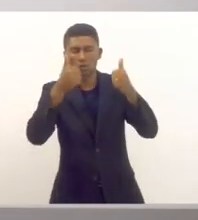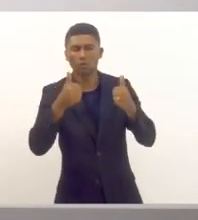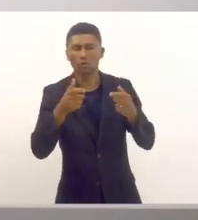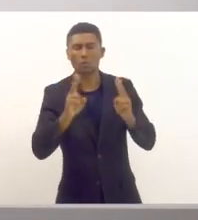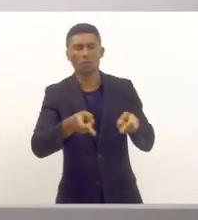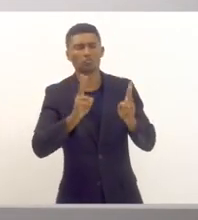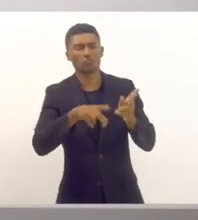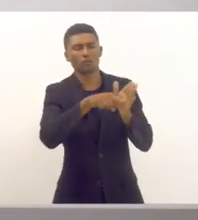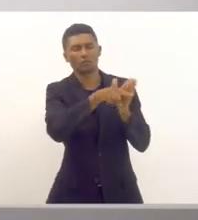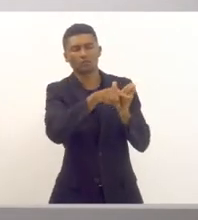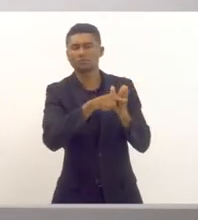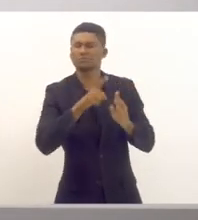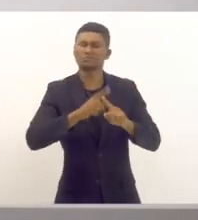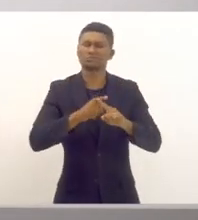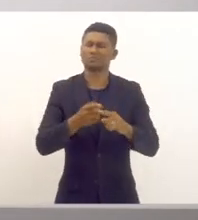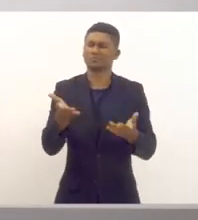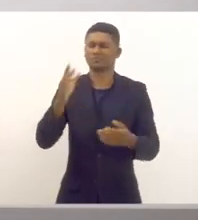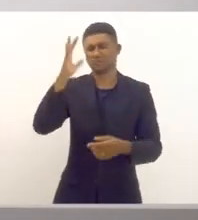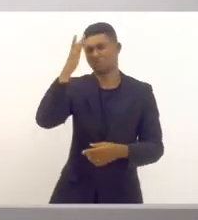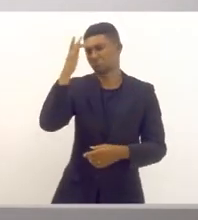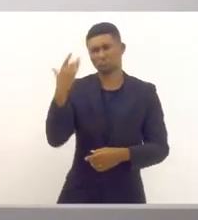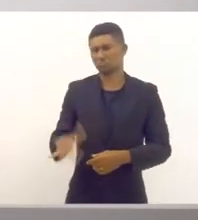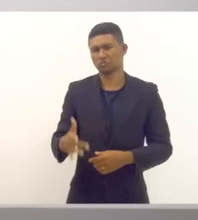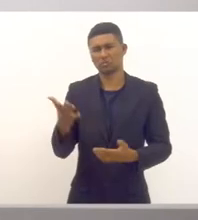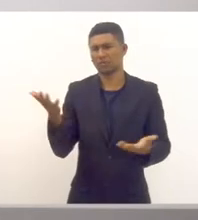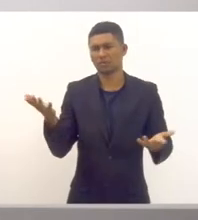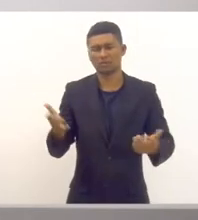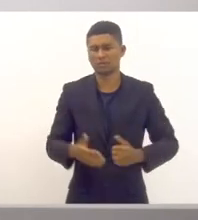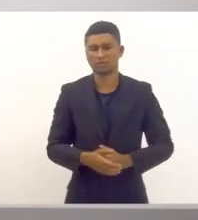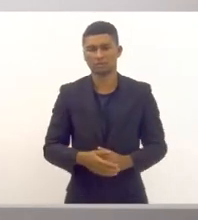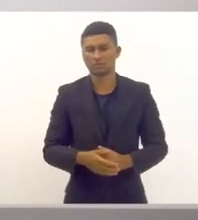essa posição. Além disso,